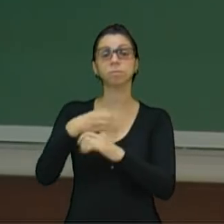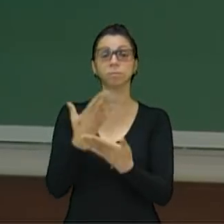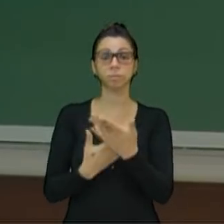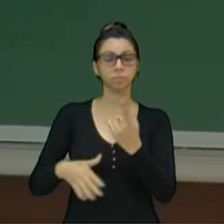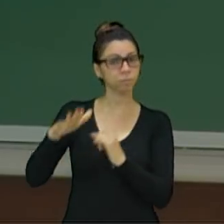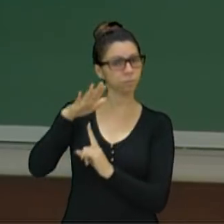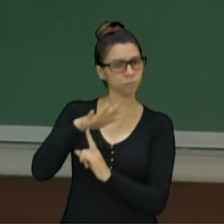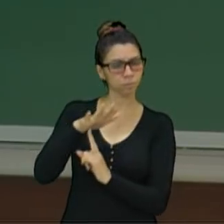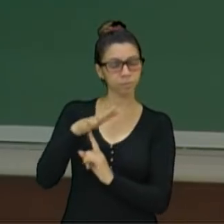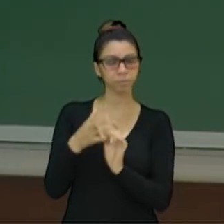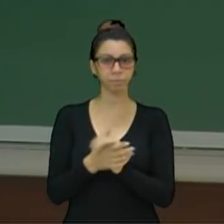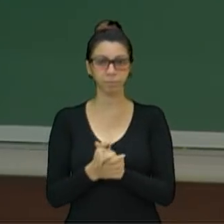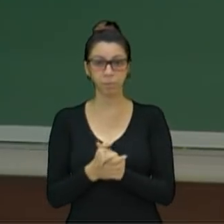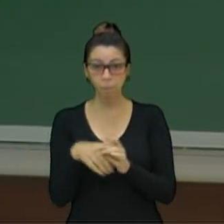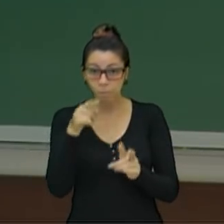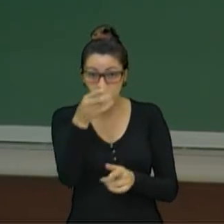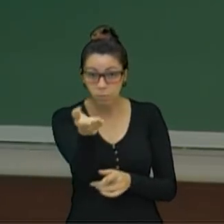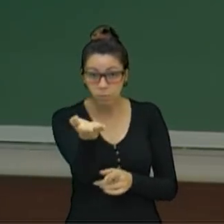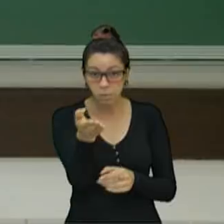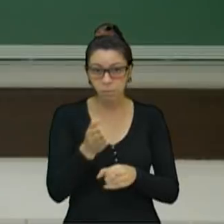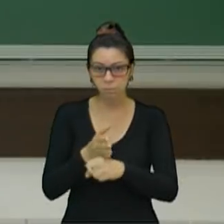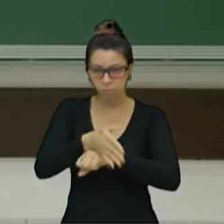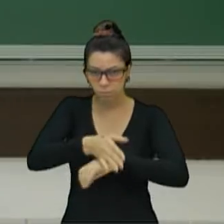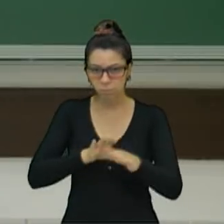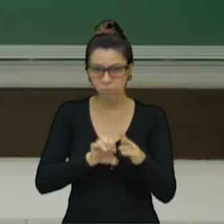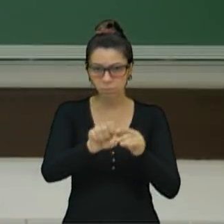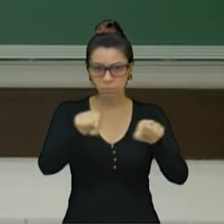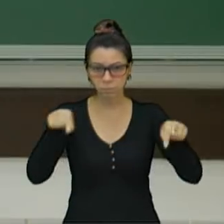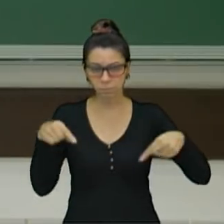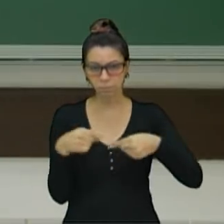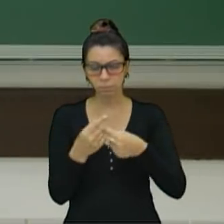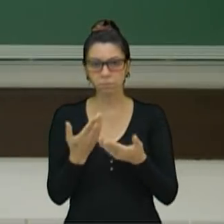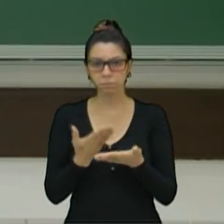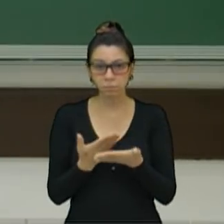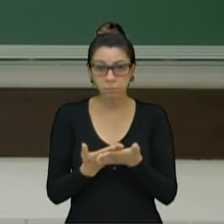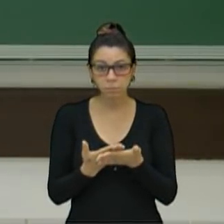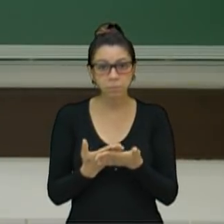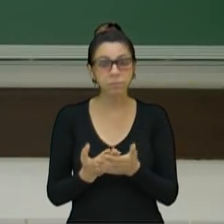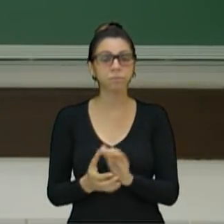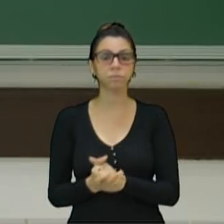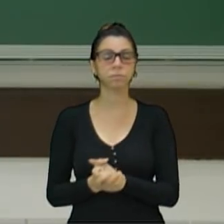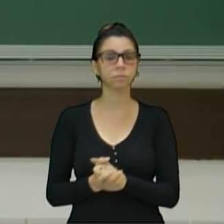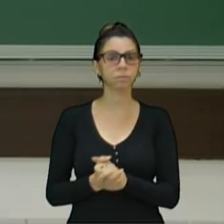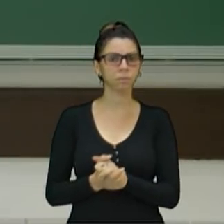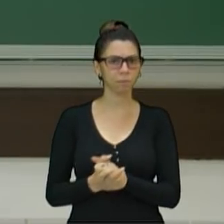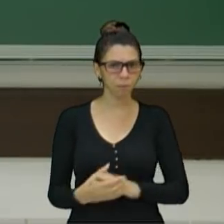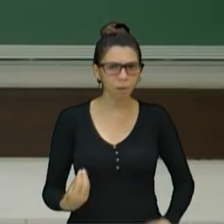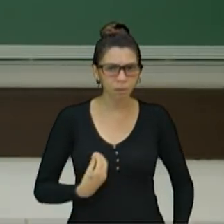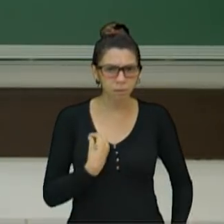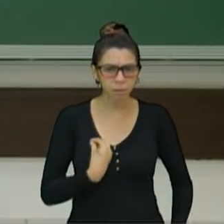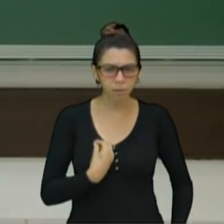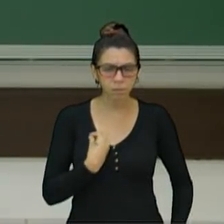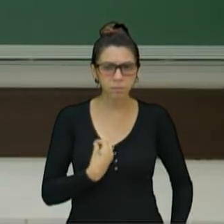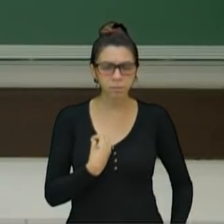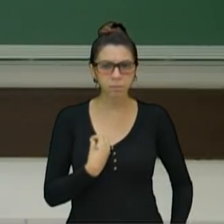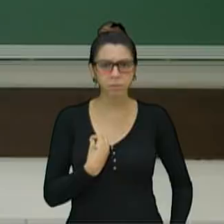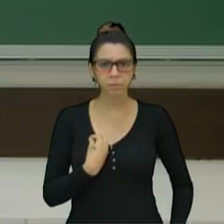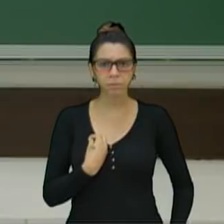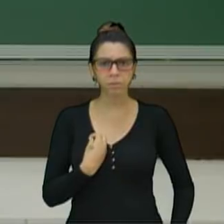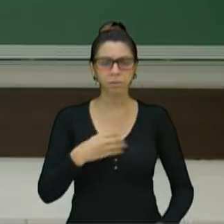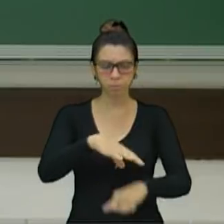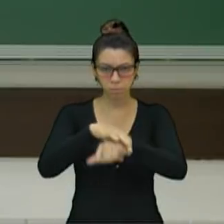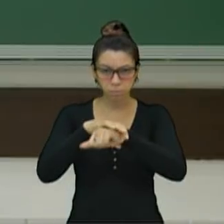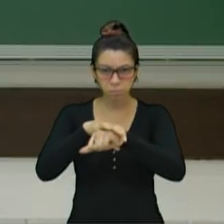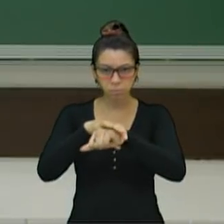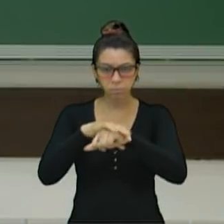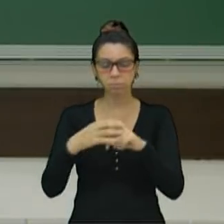assistindo. Está acessando o Classroom? Está registrando a sua frequência? Fabiano, como que registra a frequência? Toda vez eu falo.